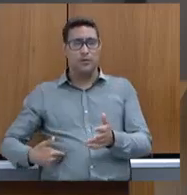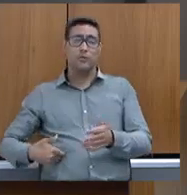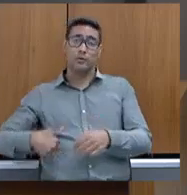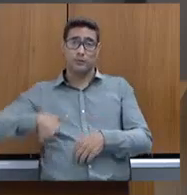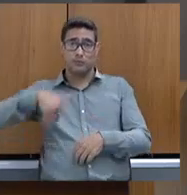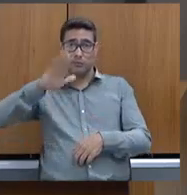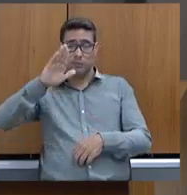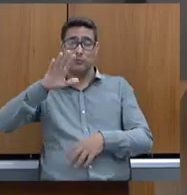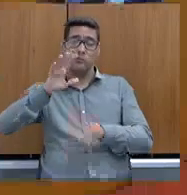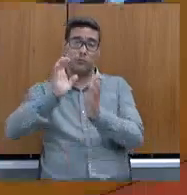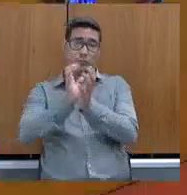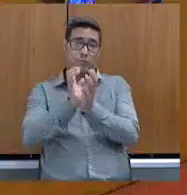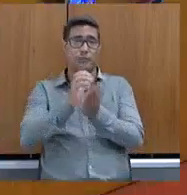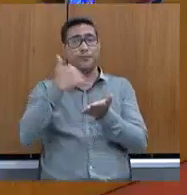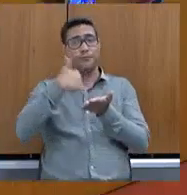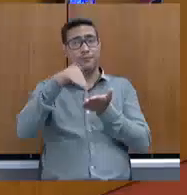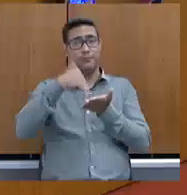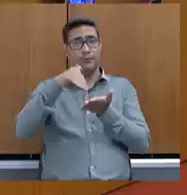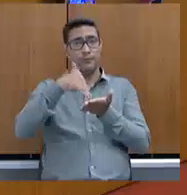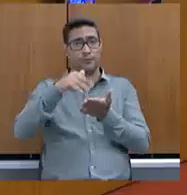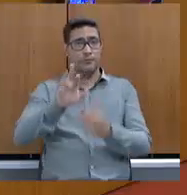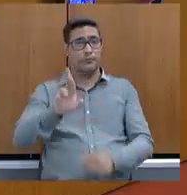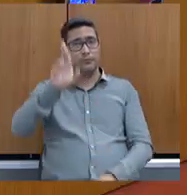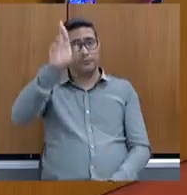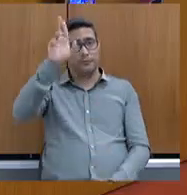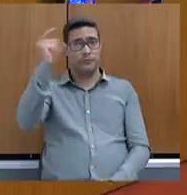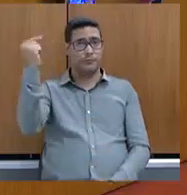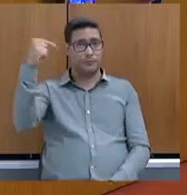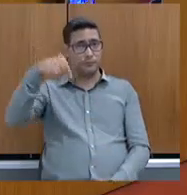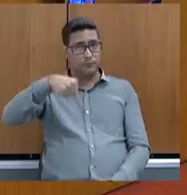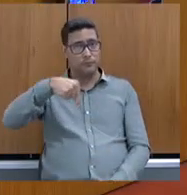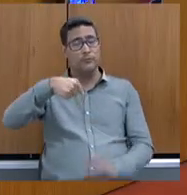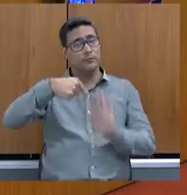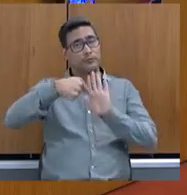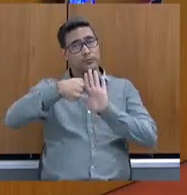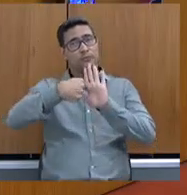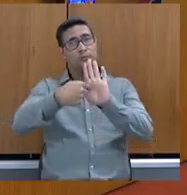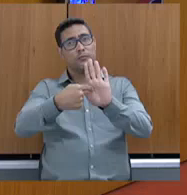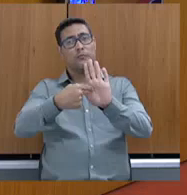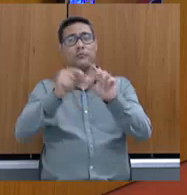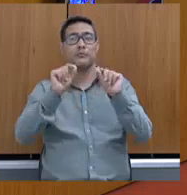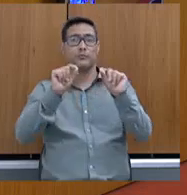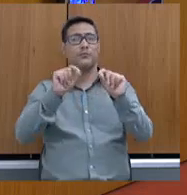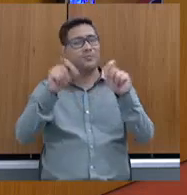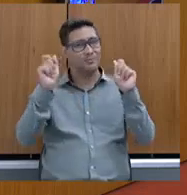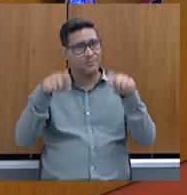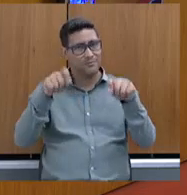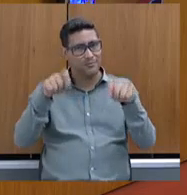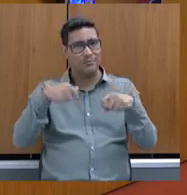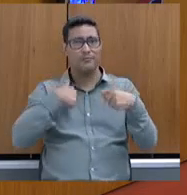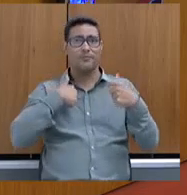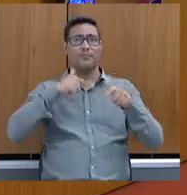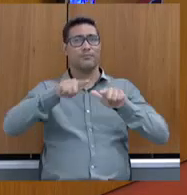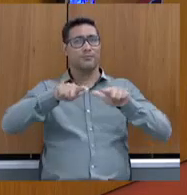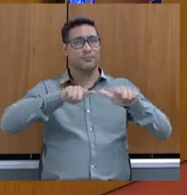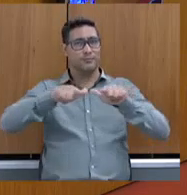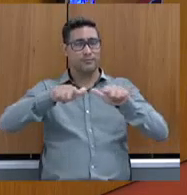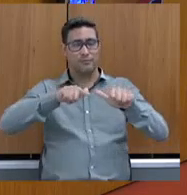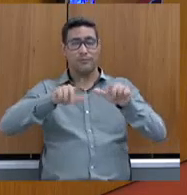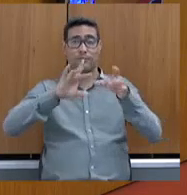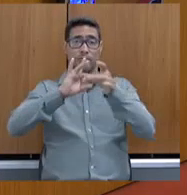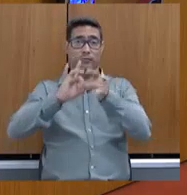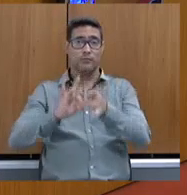sua secretaria que hoje representado mostrou que nós podemos trabalhar em União